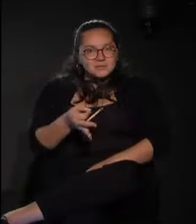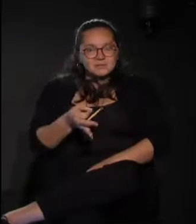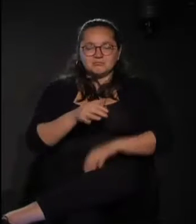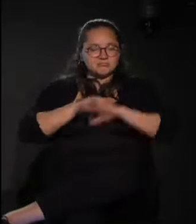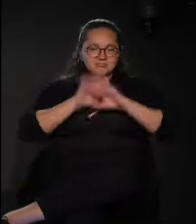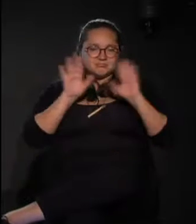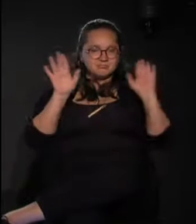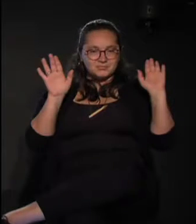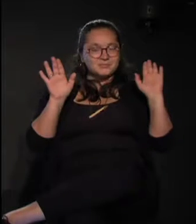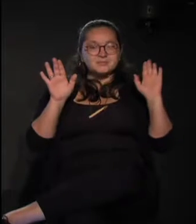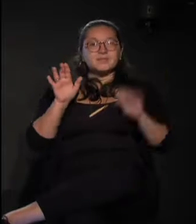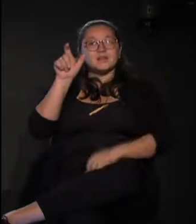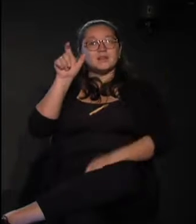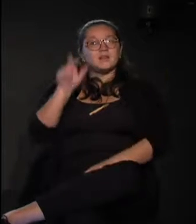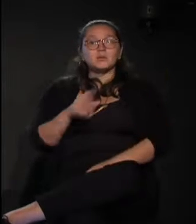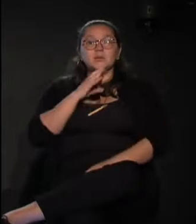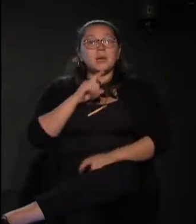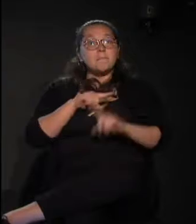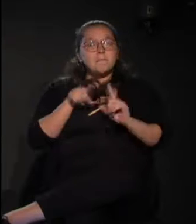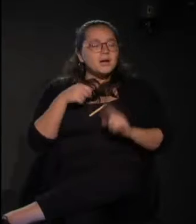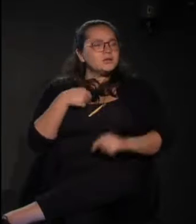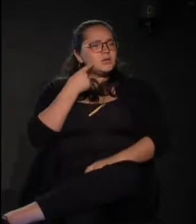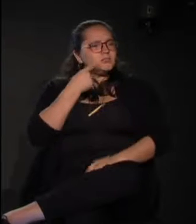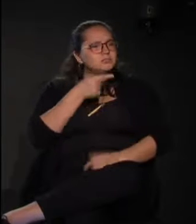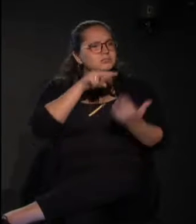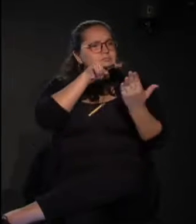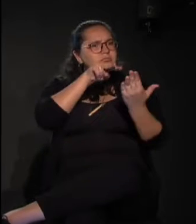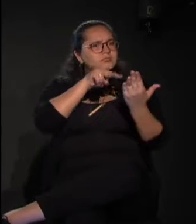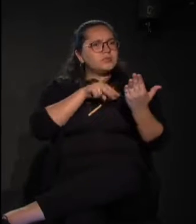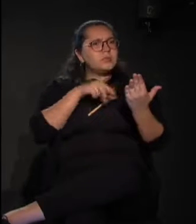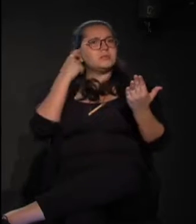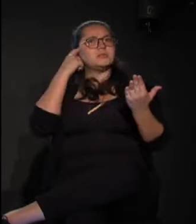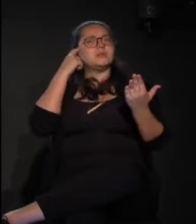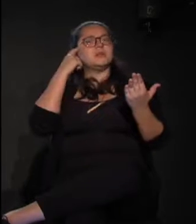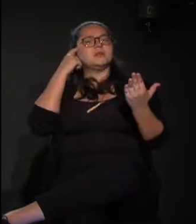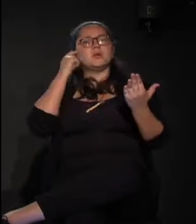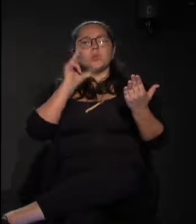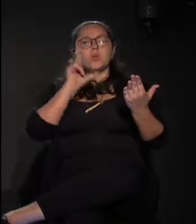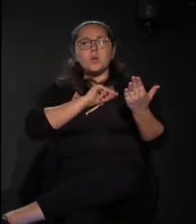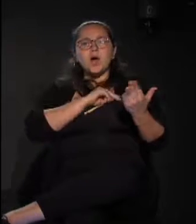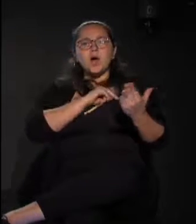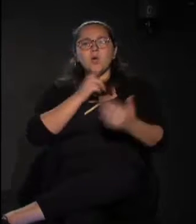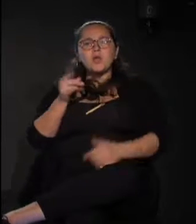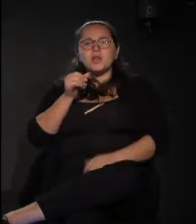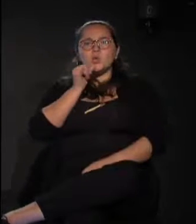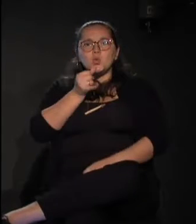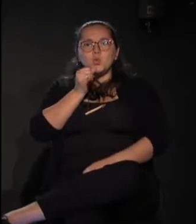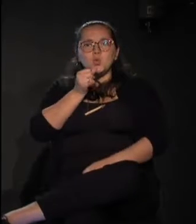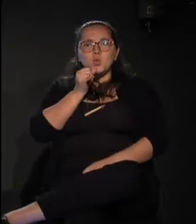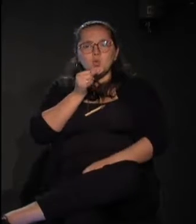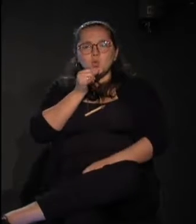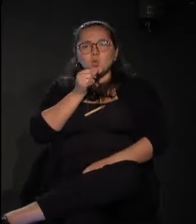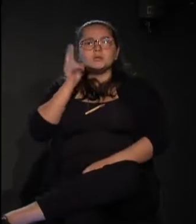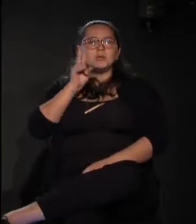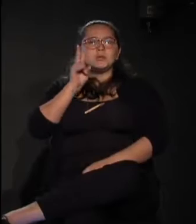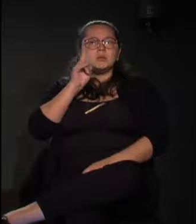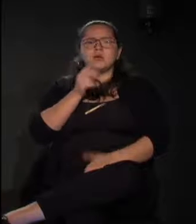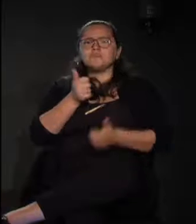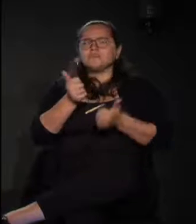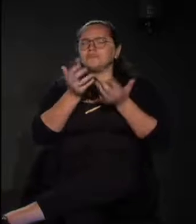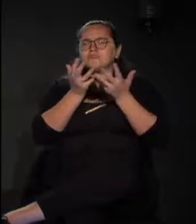do que está a acontecer mas é isso aí é realmente um um contador orçamento extraordinário é um italiano